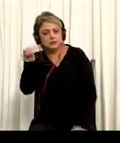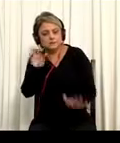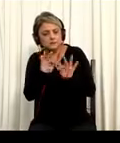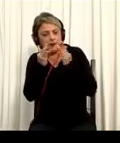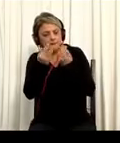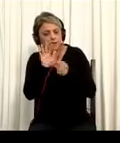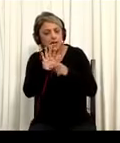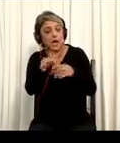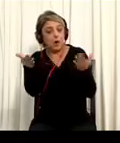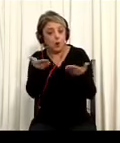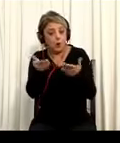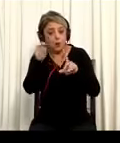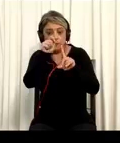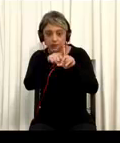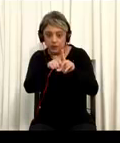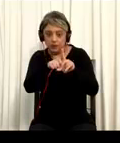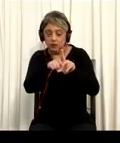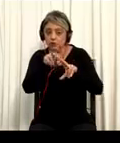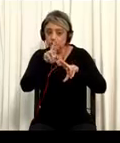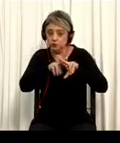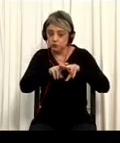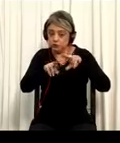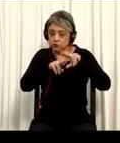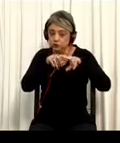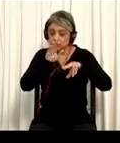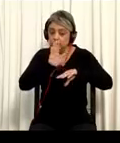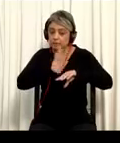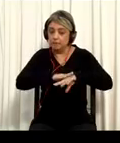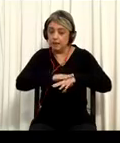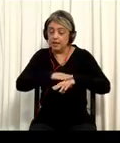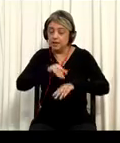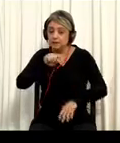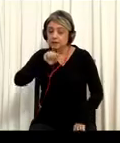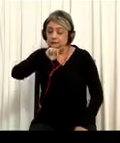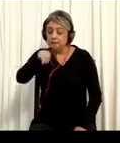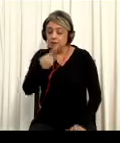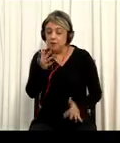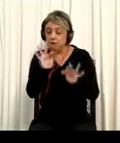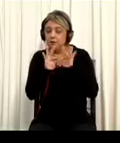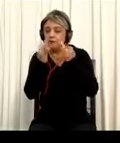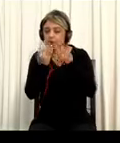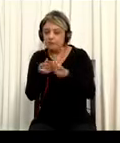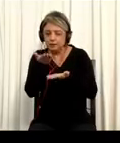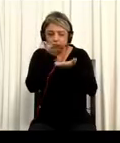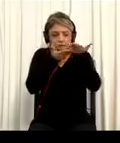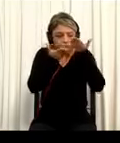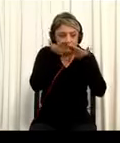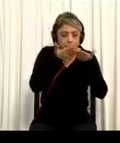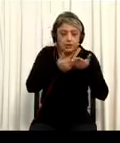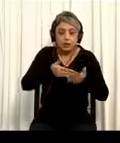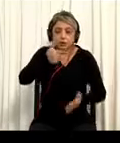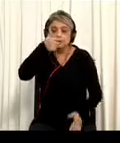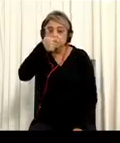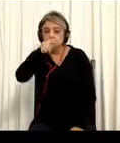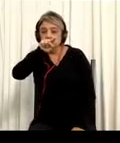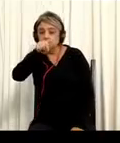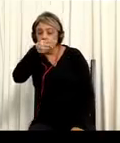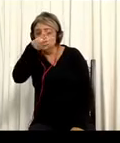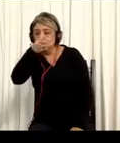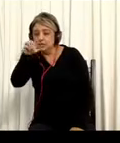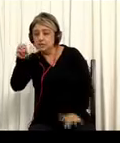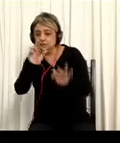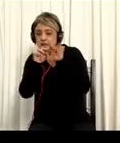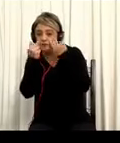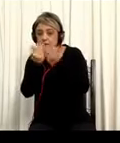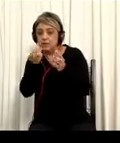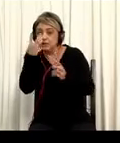e agora, no mês de junho que está entrando, a gente quer atender mais 1.000 famílias, então vão ser 2.300 famílias atendidas